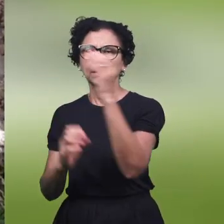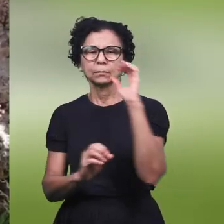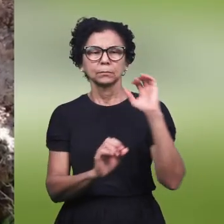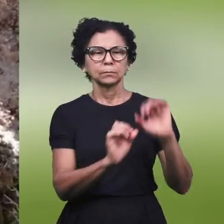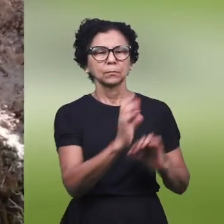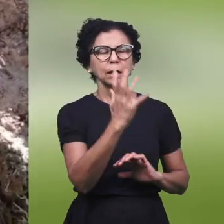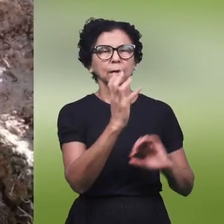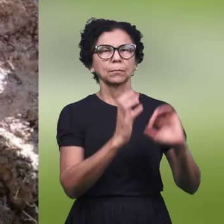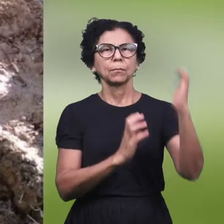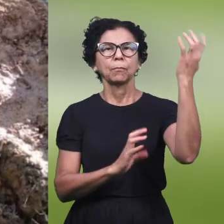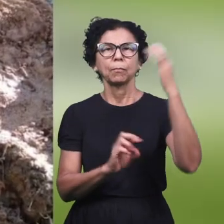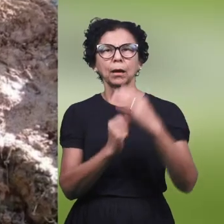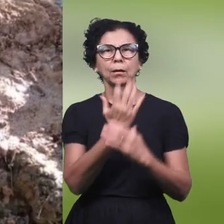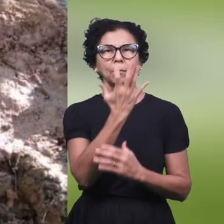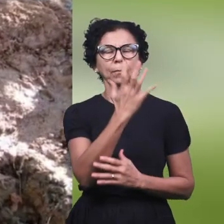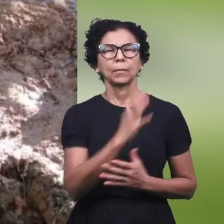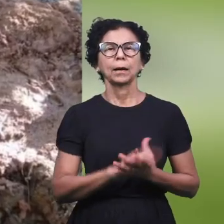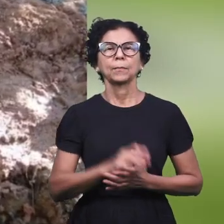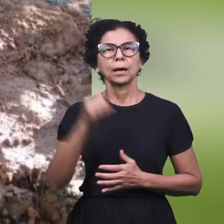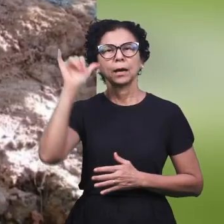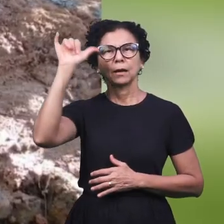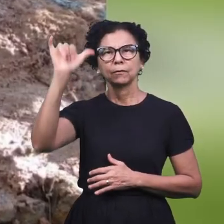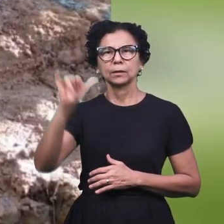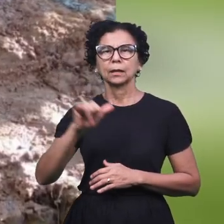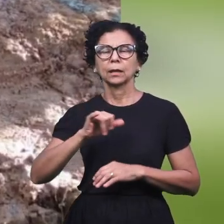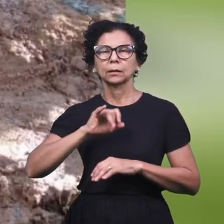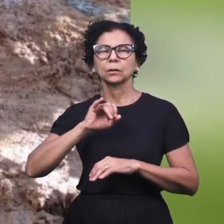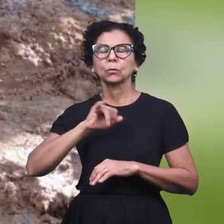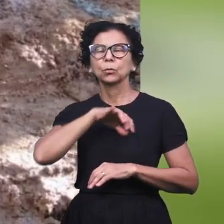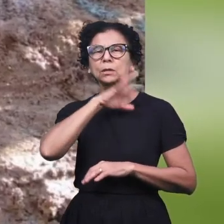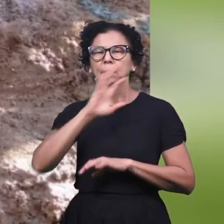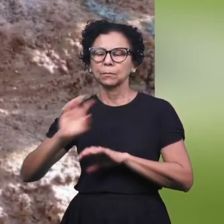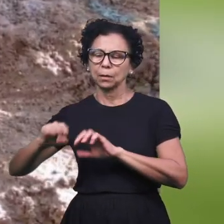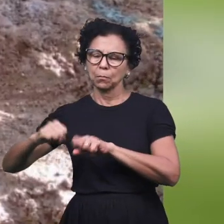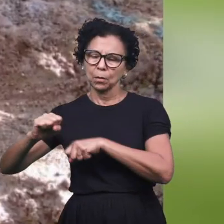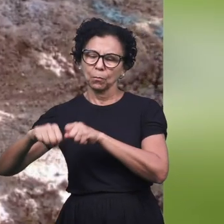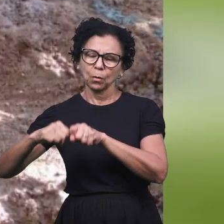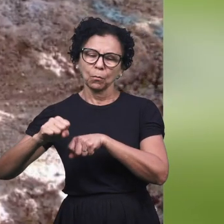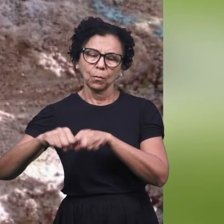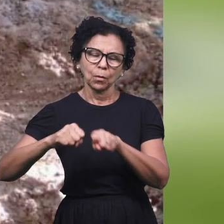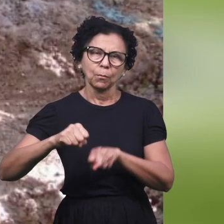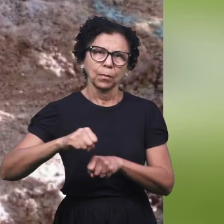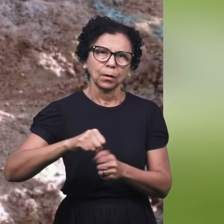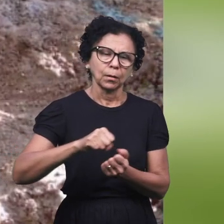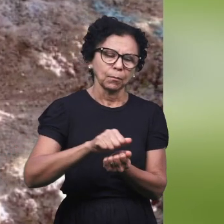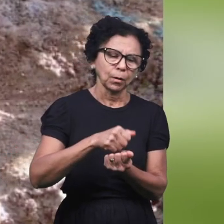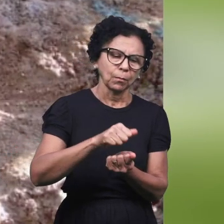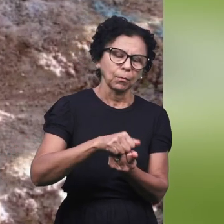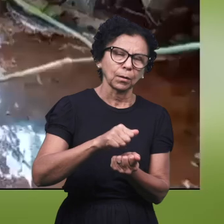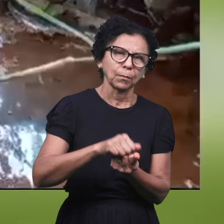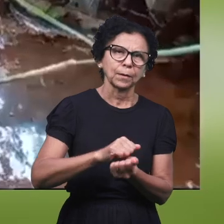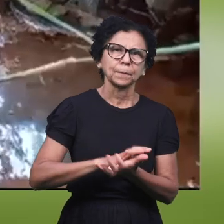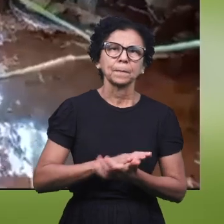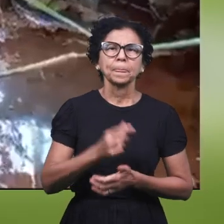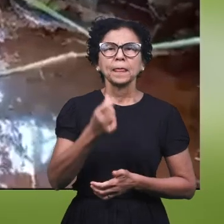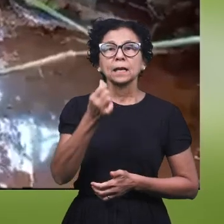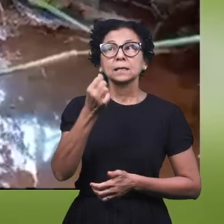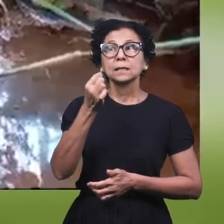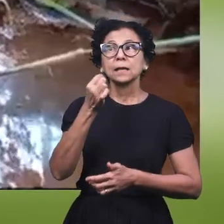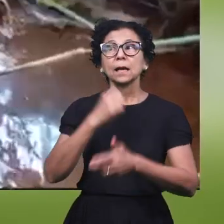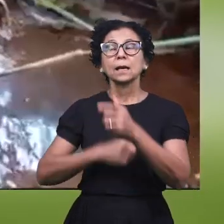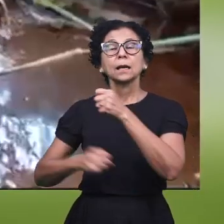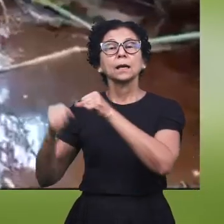que o gado não tenha acesso à fonte. Esse trabalho foi realizado há 6 anos e nos